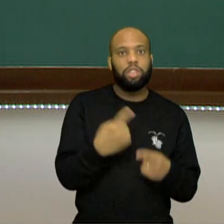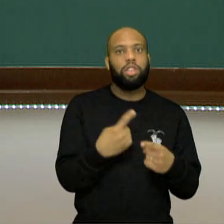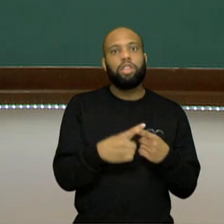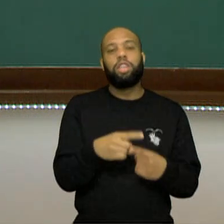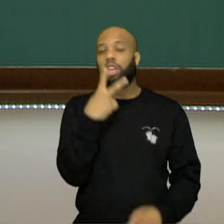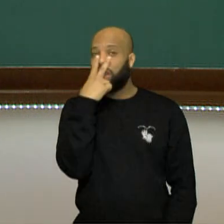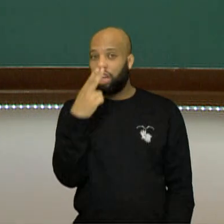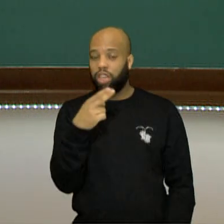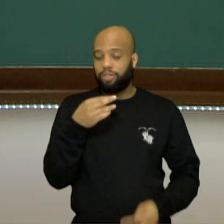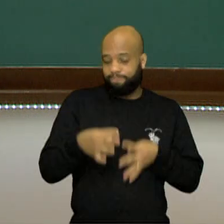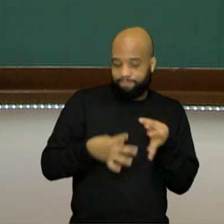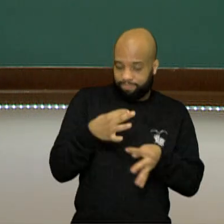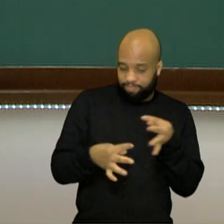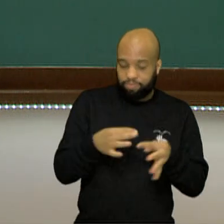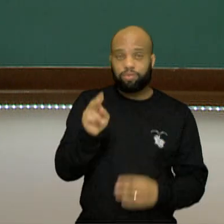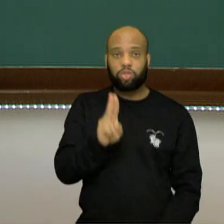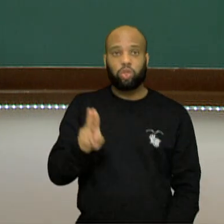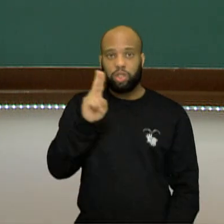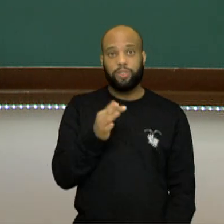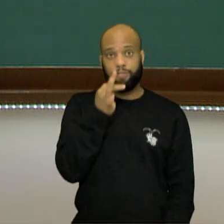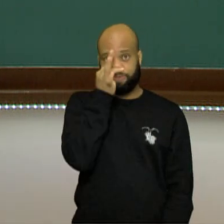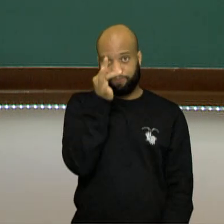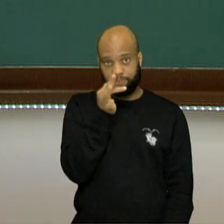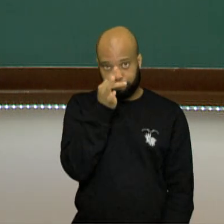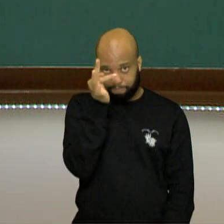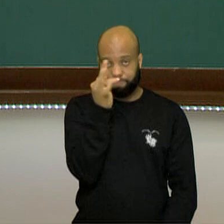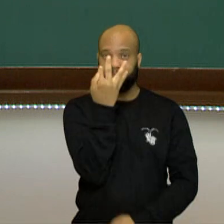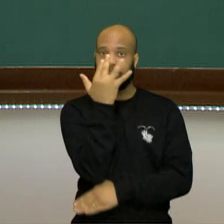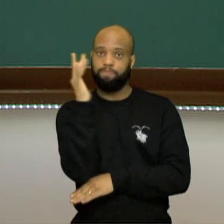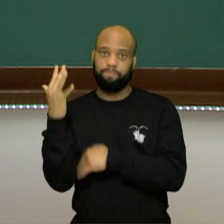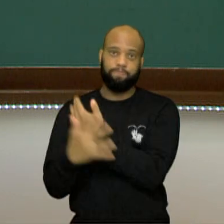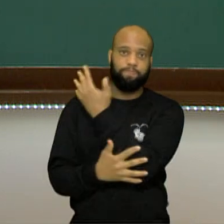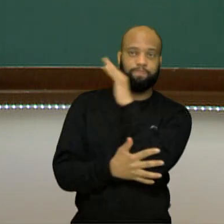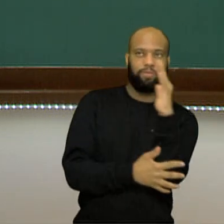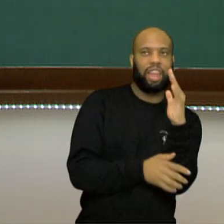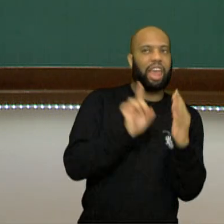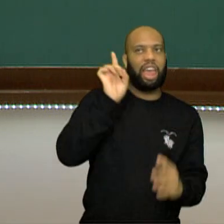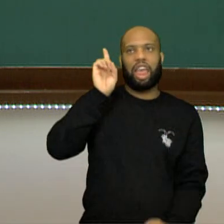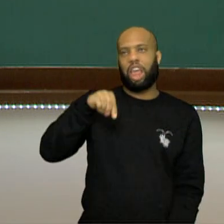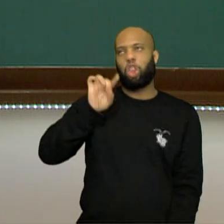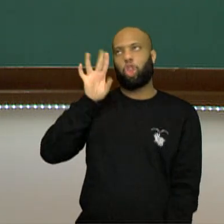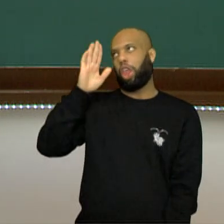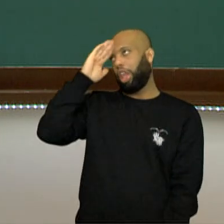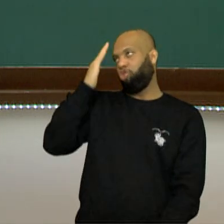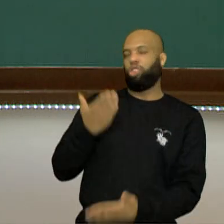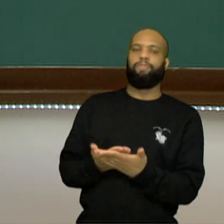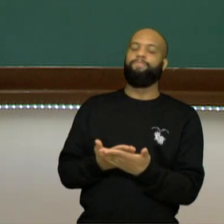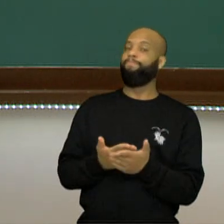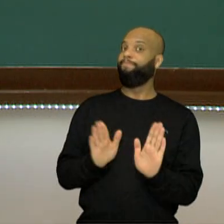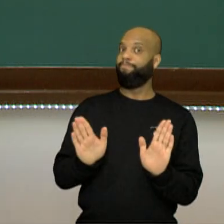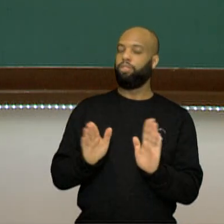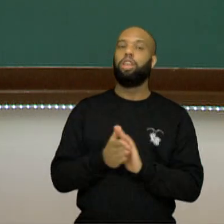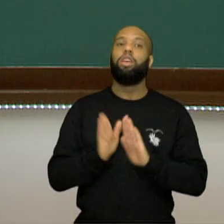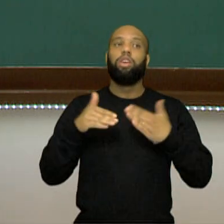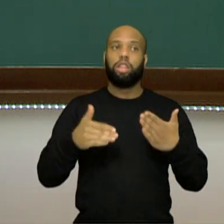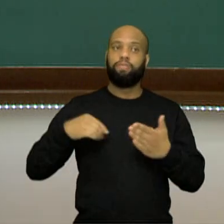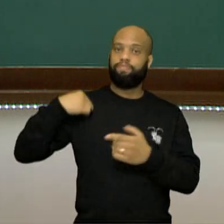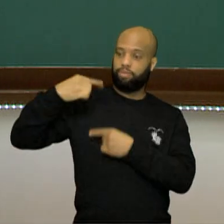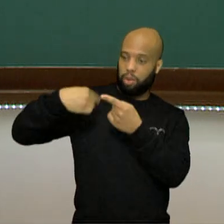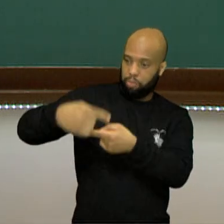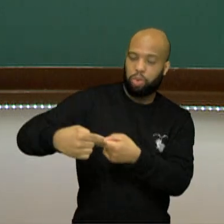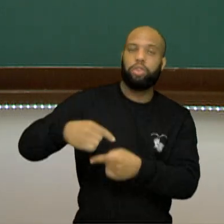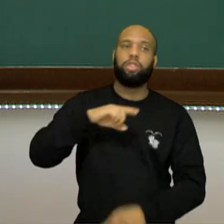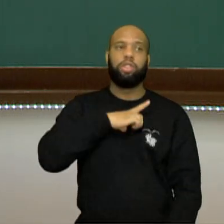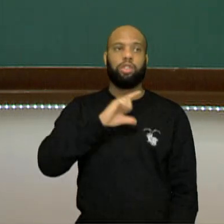o tratamento com as plantas depende muito de crenças. E aí foi quando, depois,